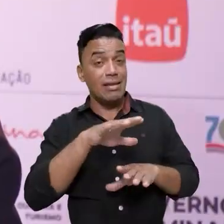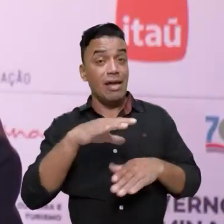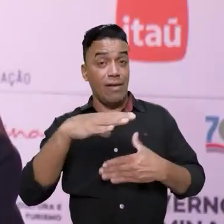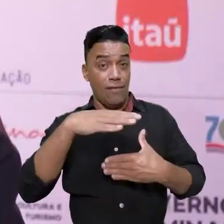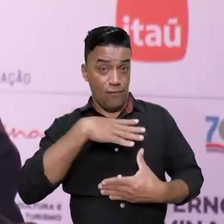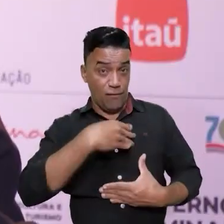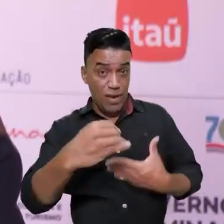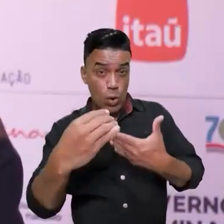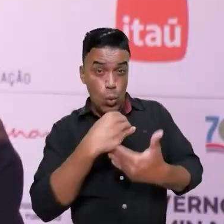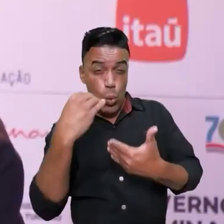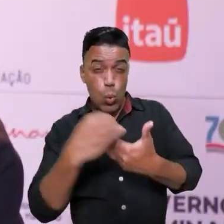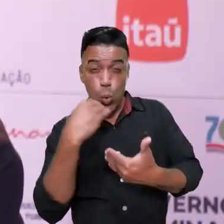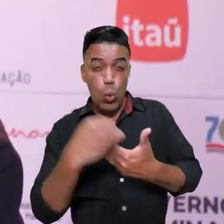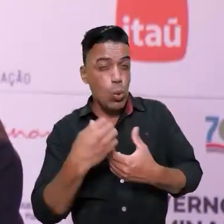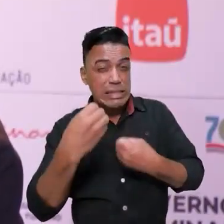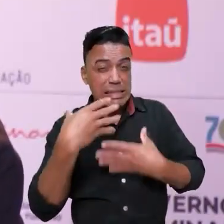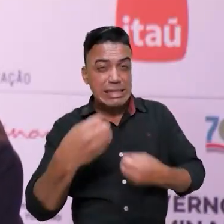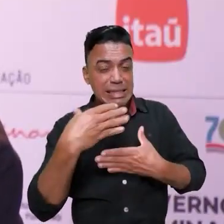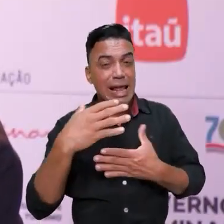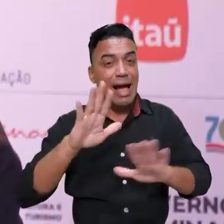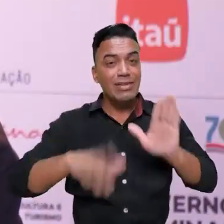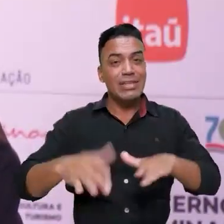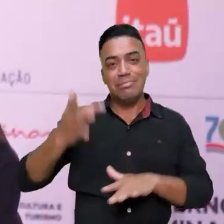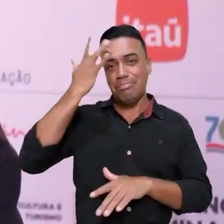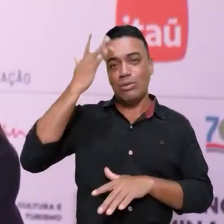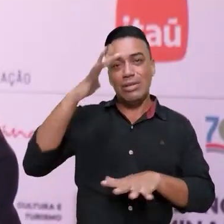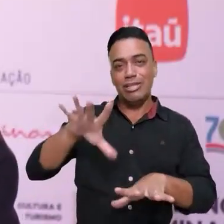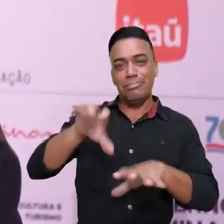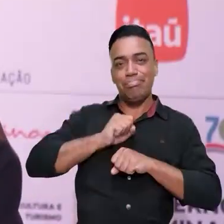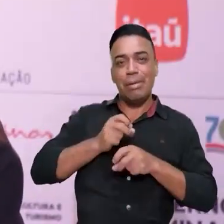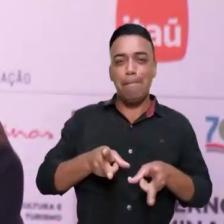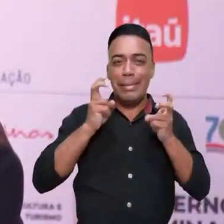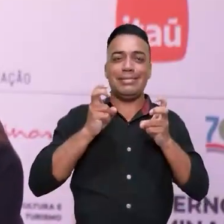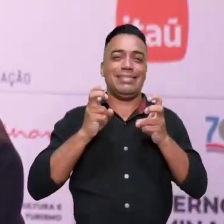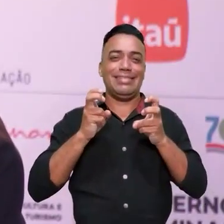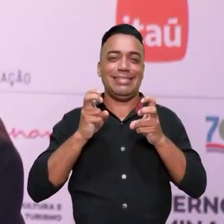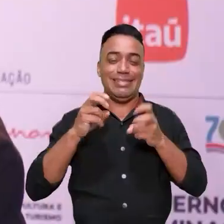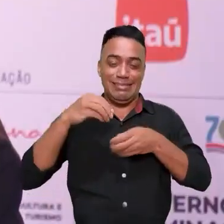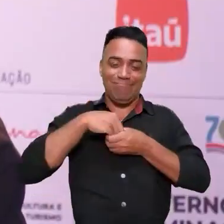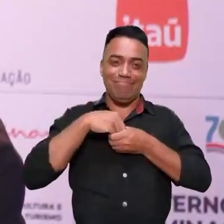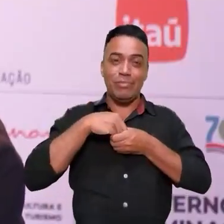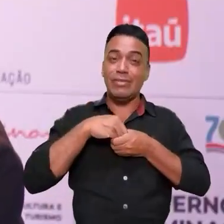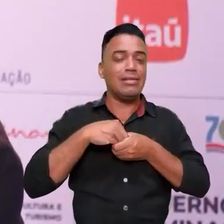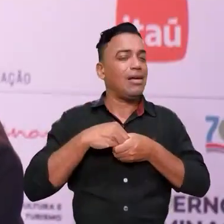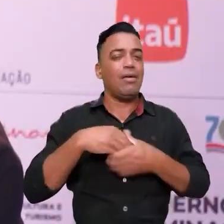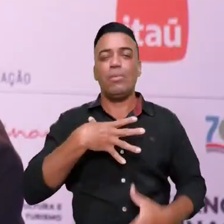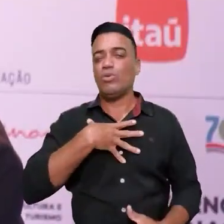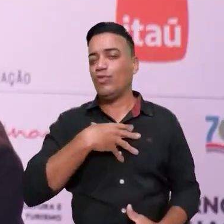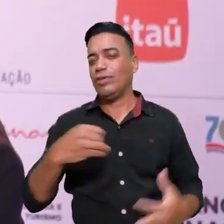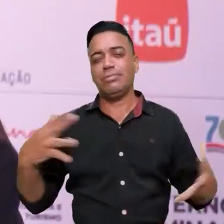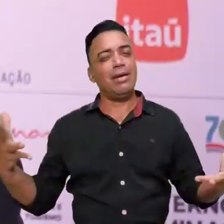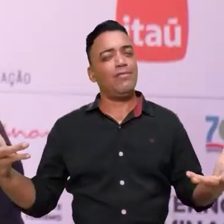muito. Só que nem sempre a gente tem maturidade para escutar, maturidade para observar. E eu tenho os melhores filhos do